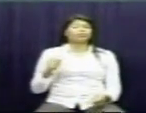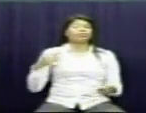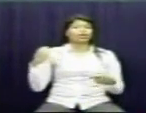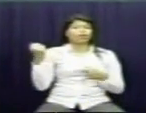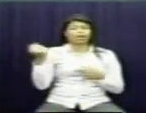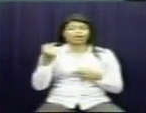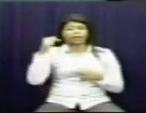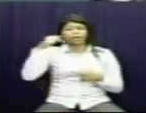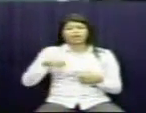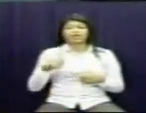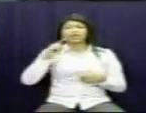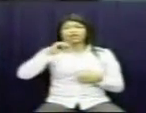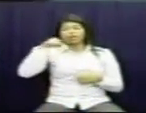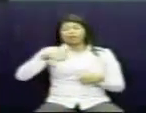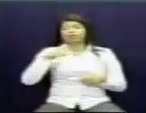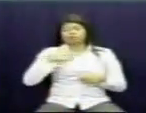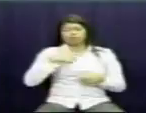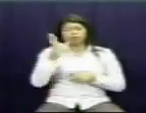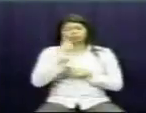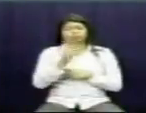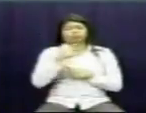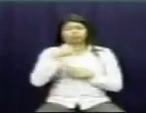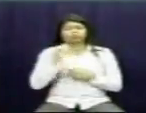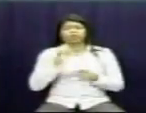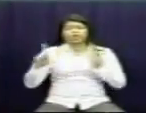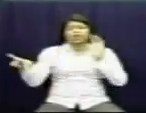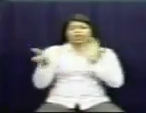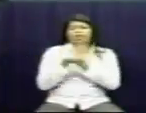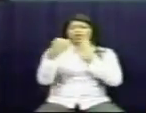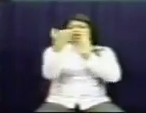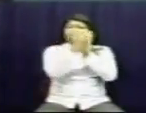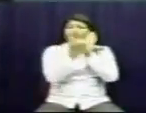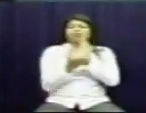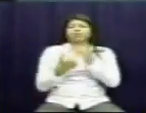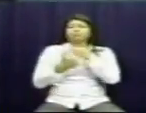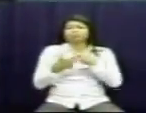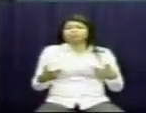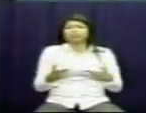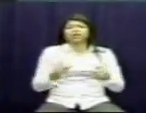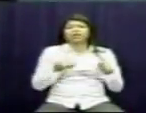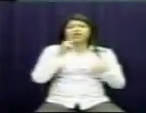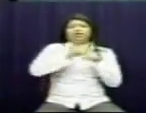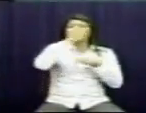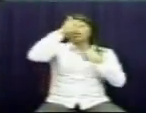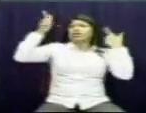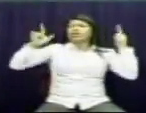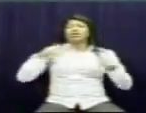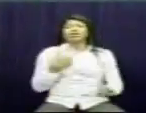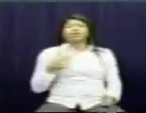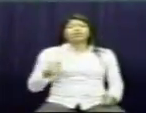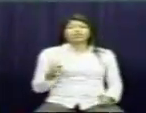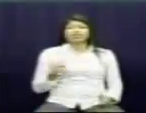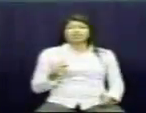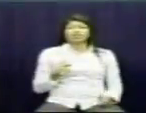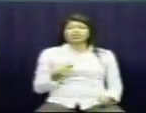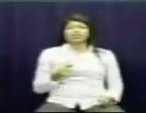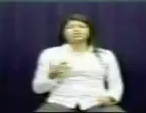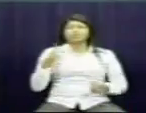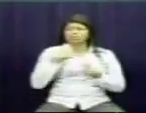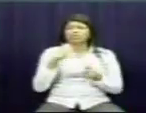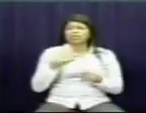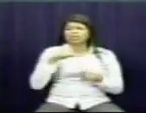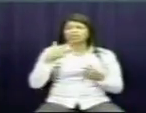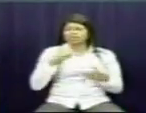regras e bases curriculares daqui, do Ministério da Educação do nosso país. Portanto, é importante dizer